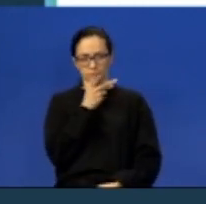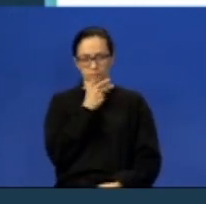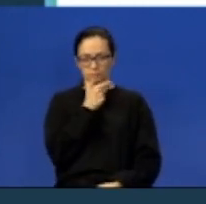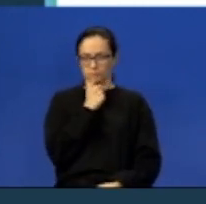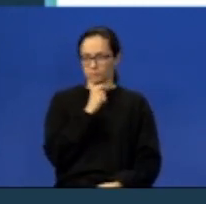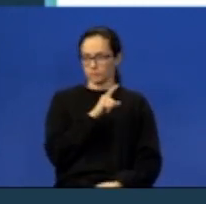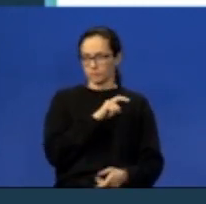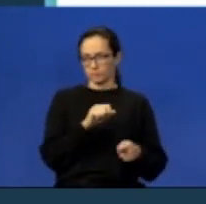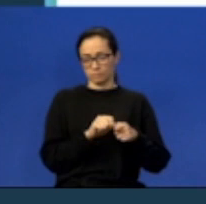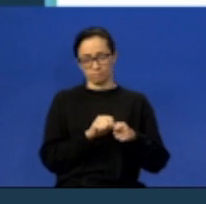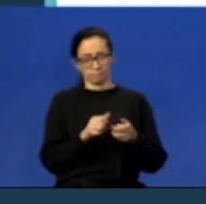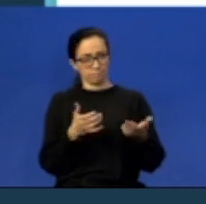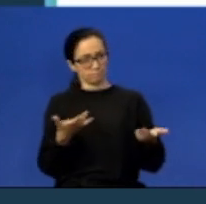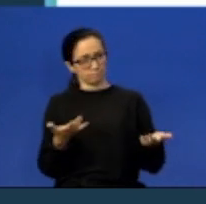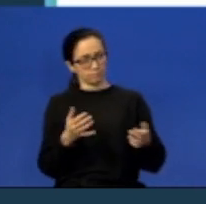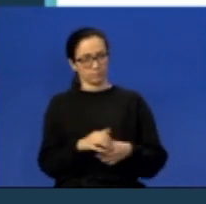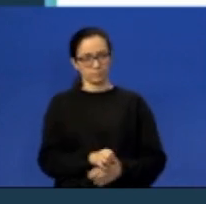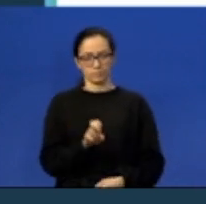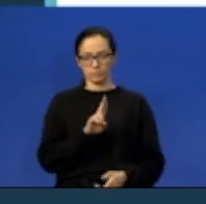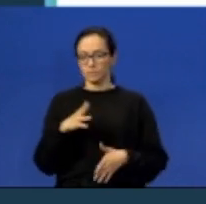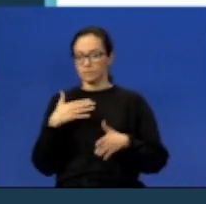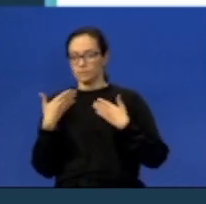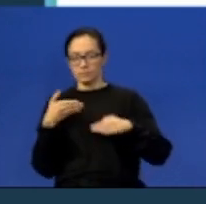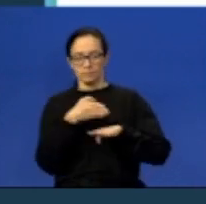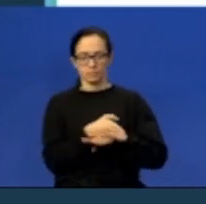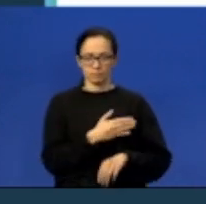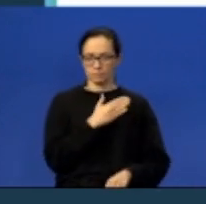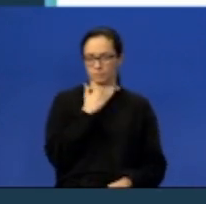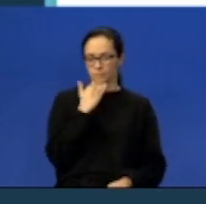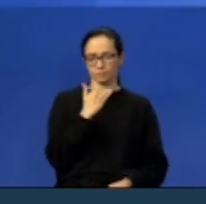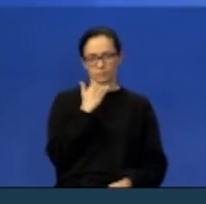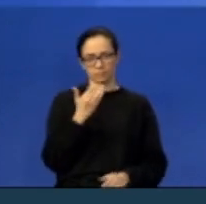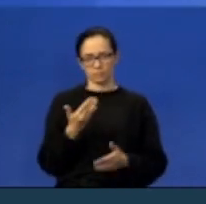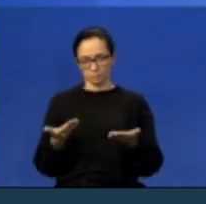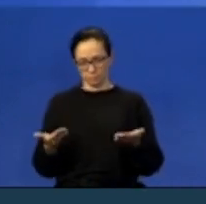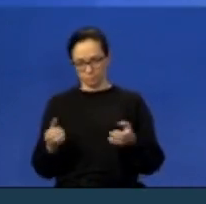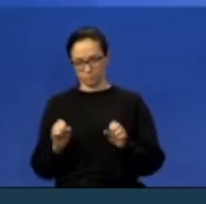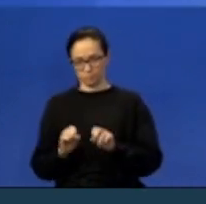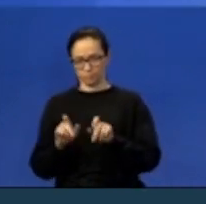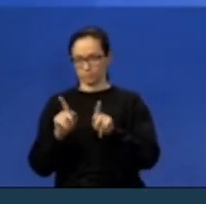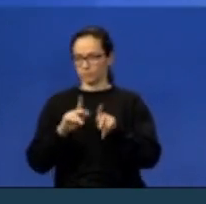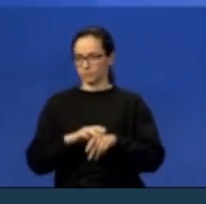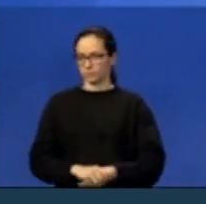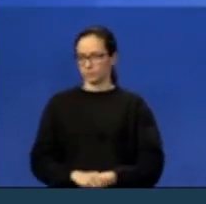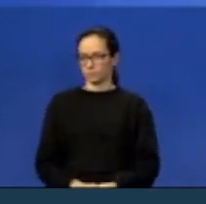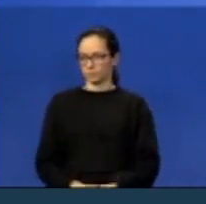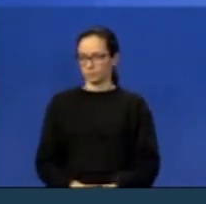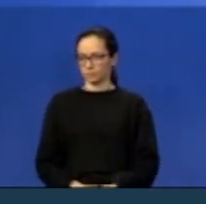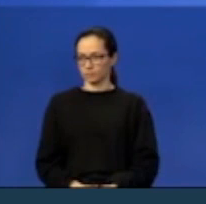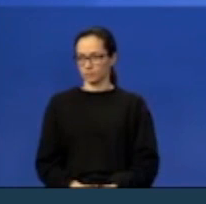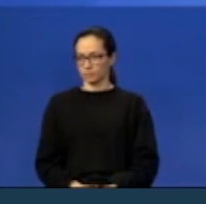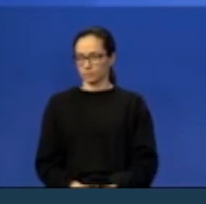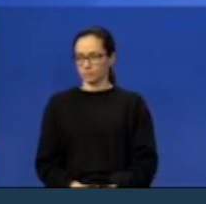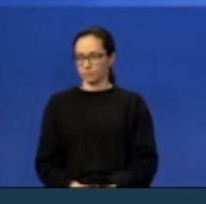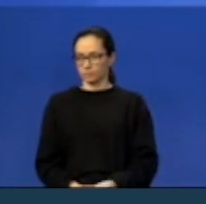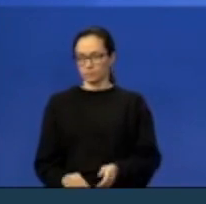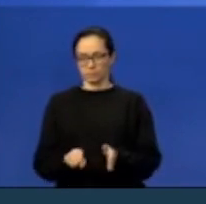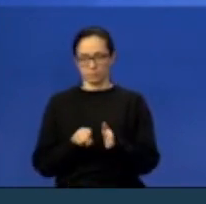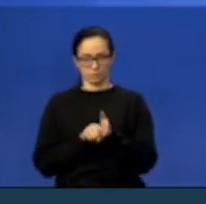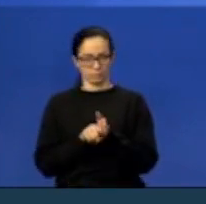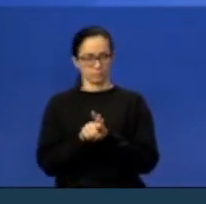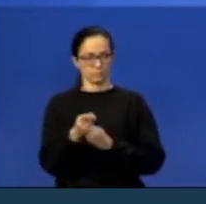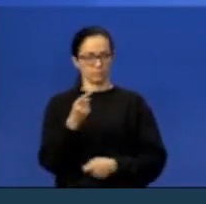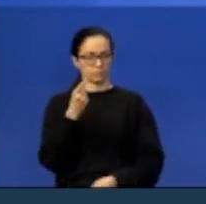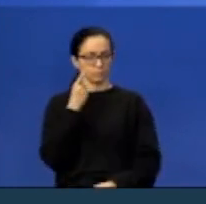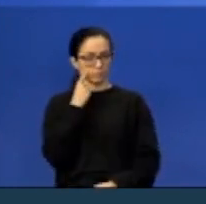uma das vantagens, pouco útil na emergência e apresenta contraindicações absolutas e relativas. Na sequência, a gente vai dar